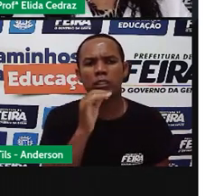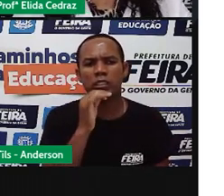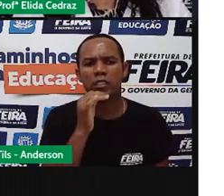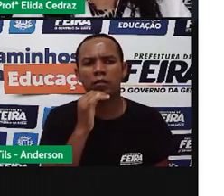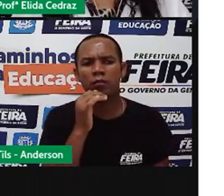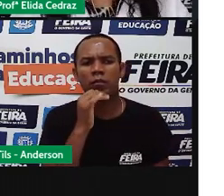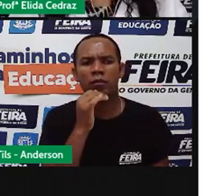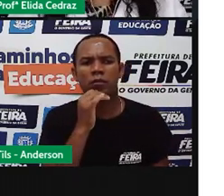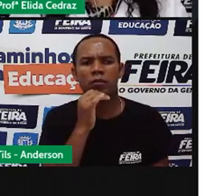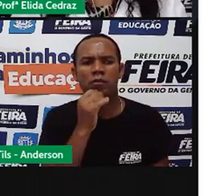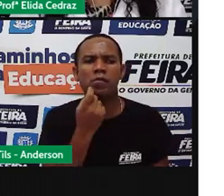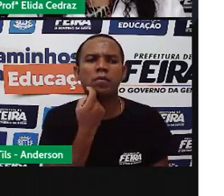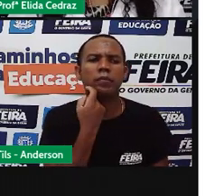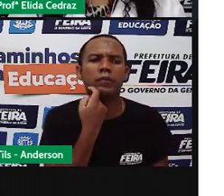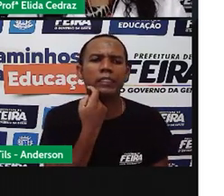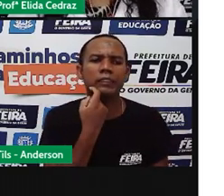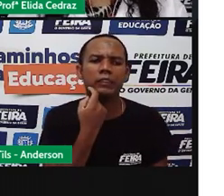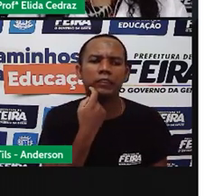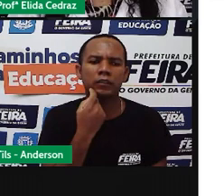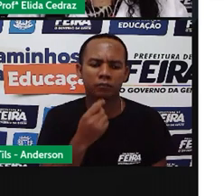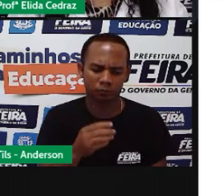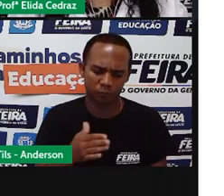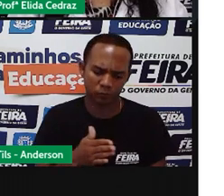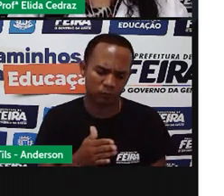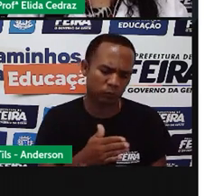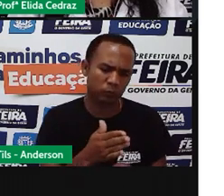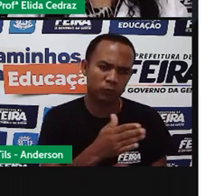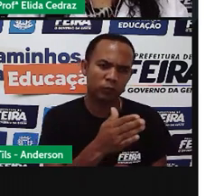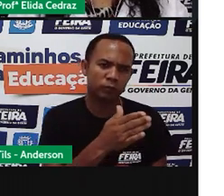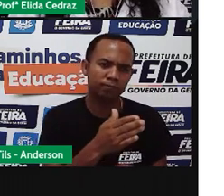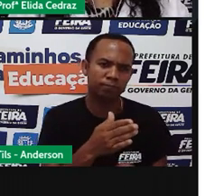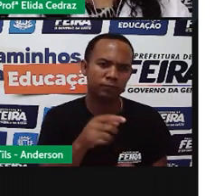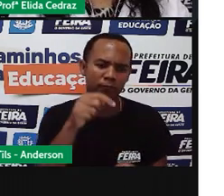aquário? Presta atenção.